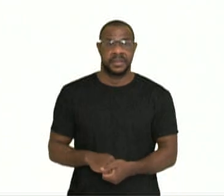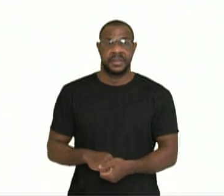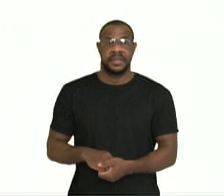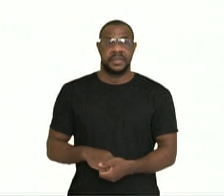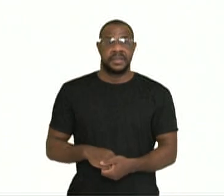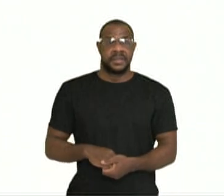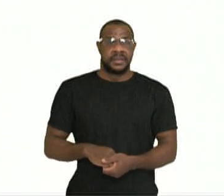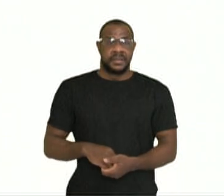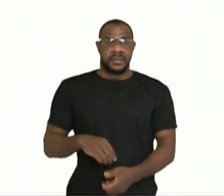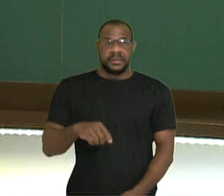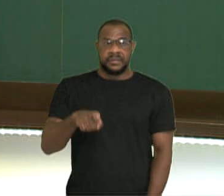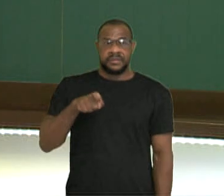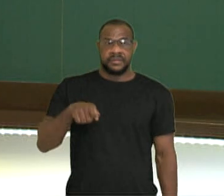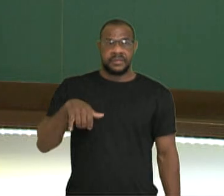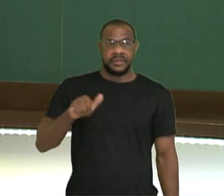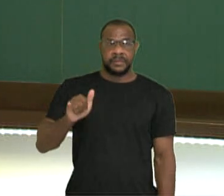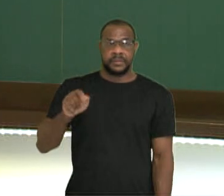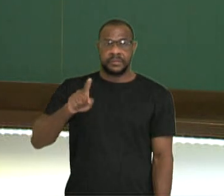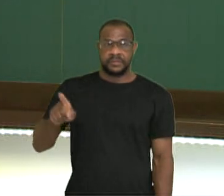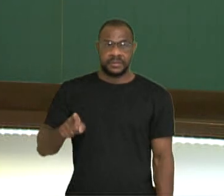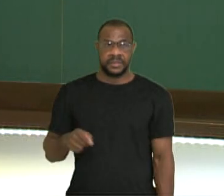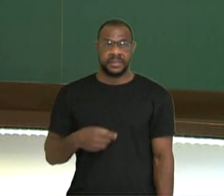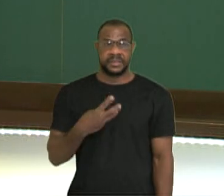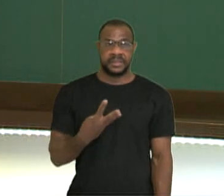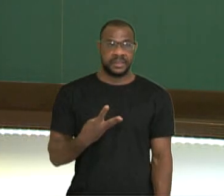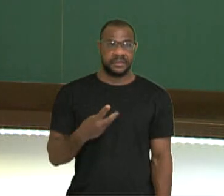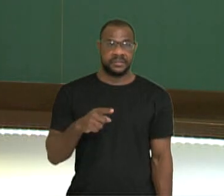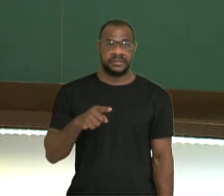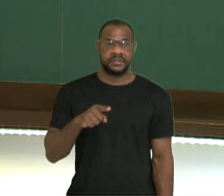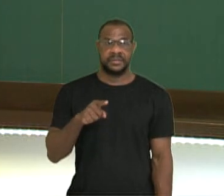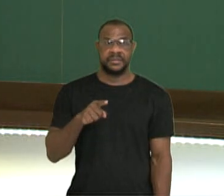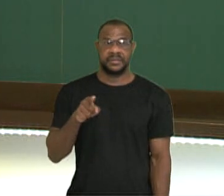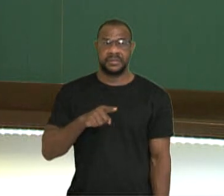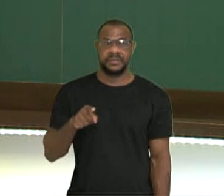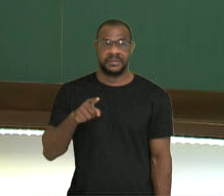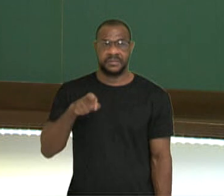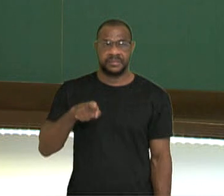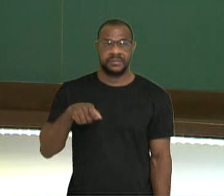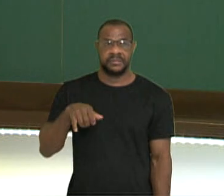3xyz e a do meio era 2xyz.